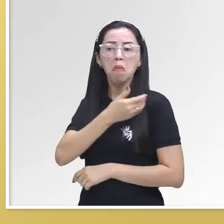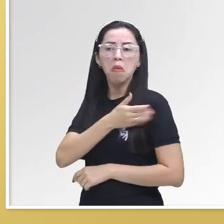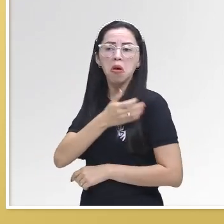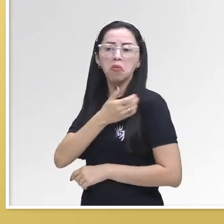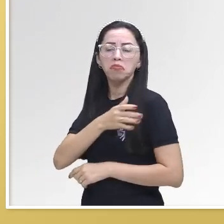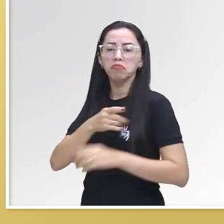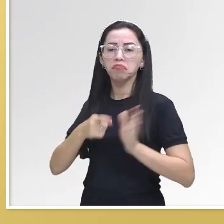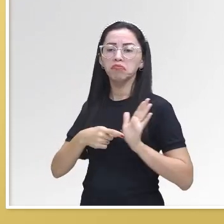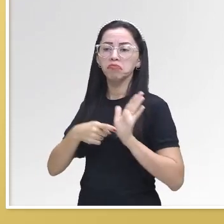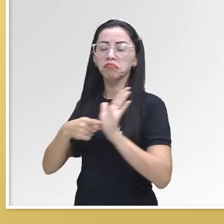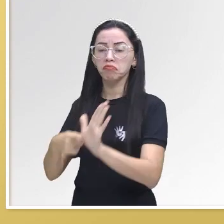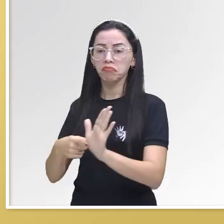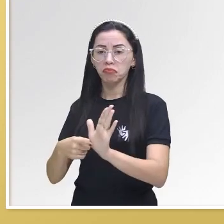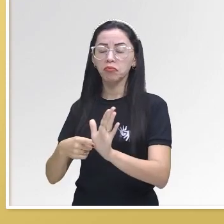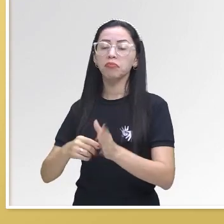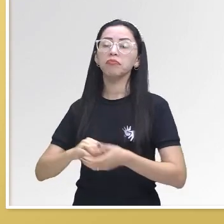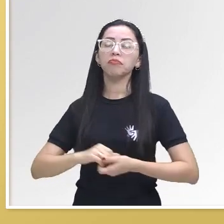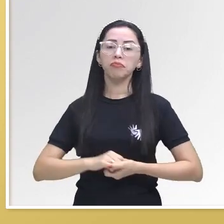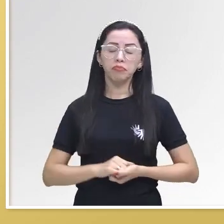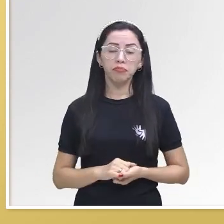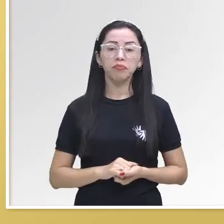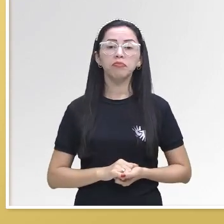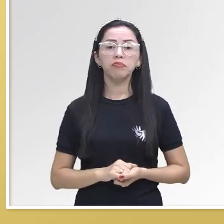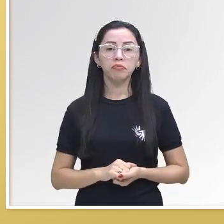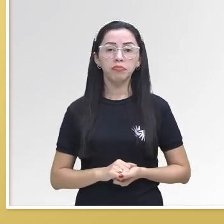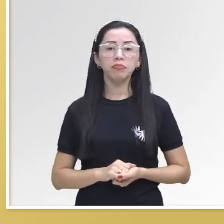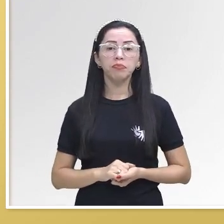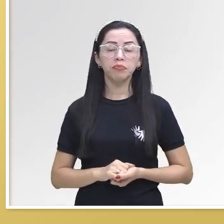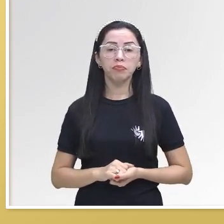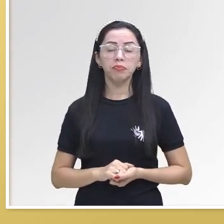de esconder seus preconceitos.